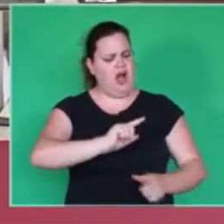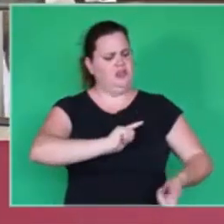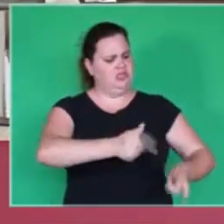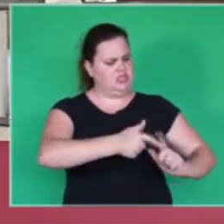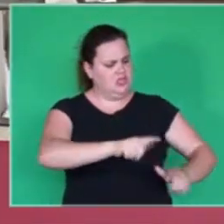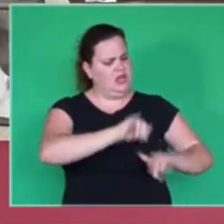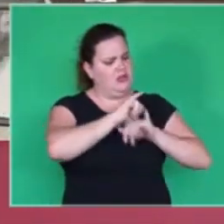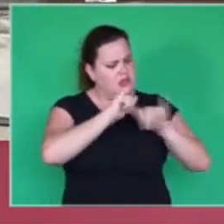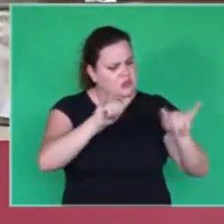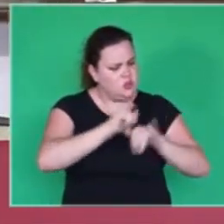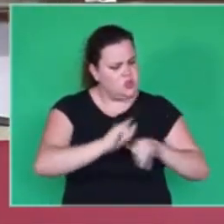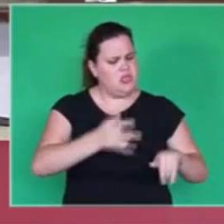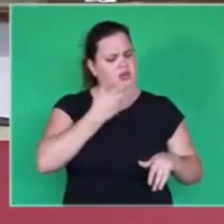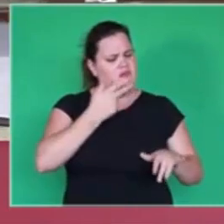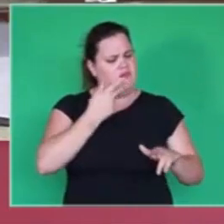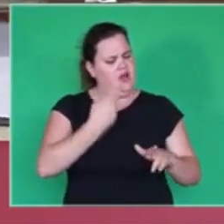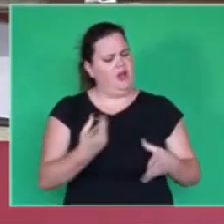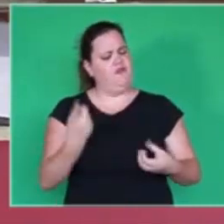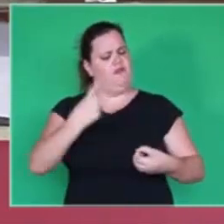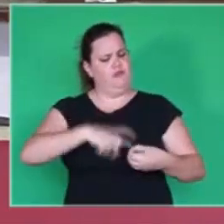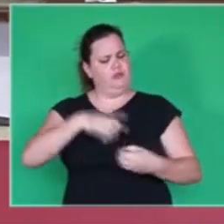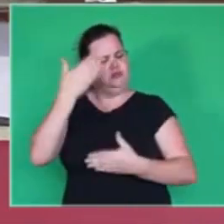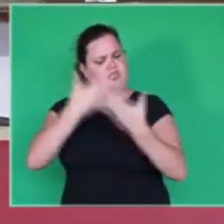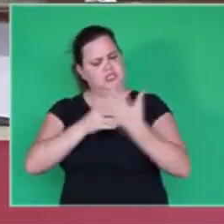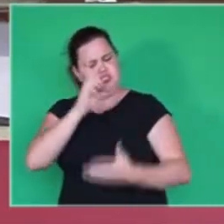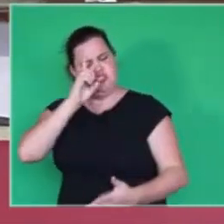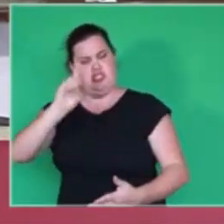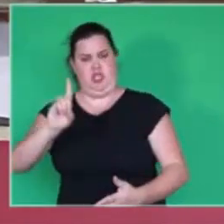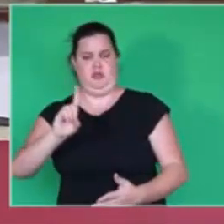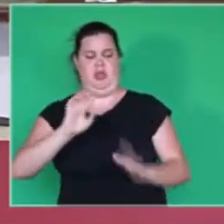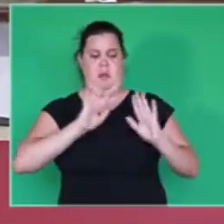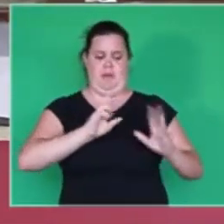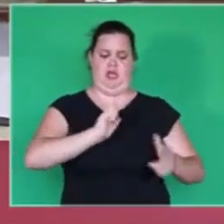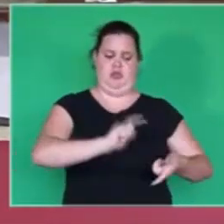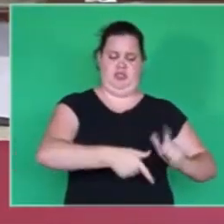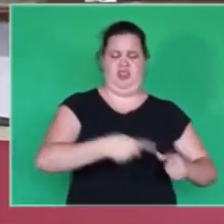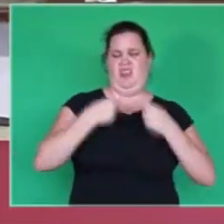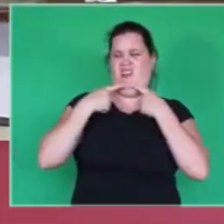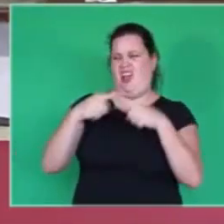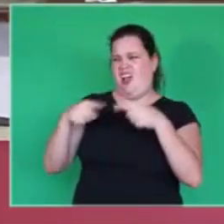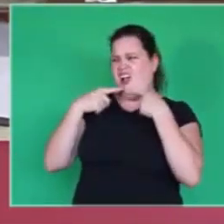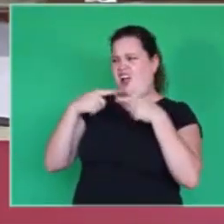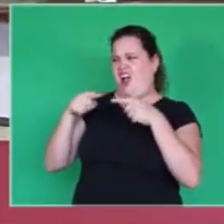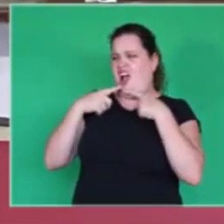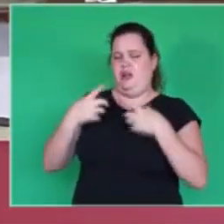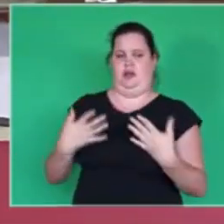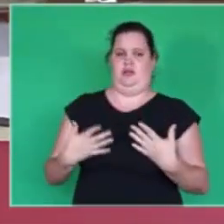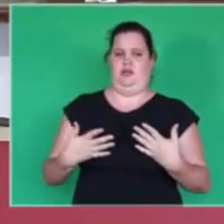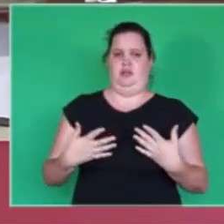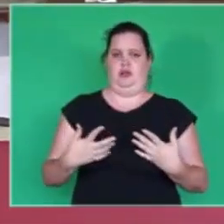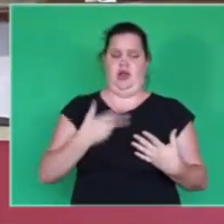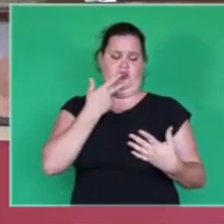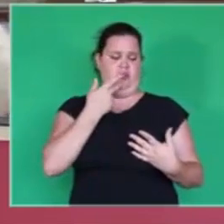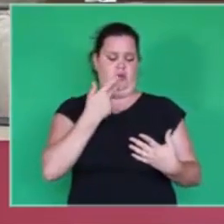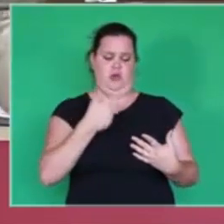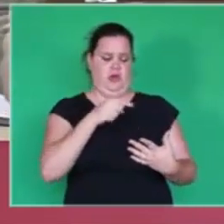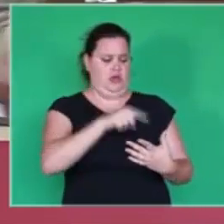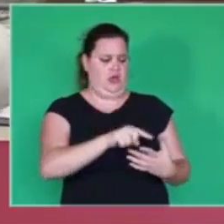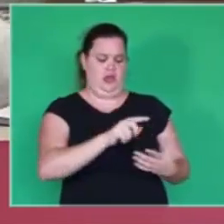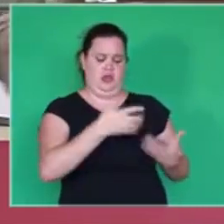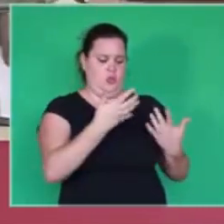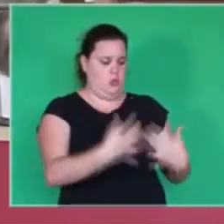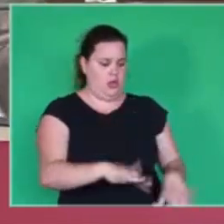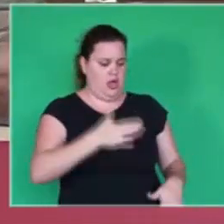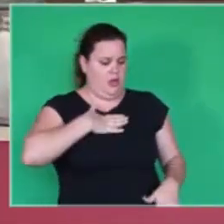foi colocado, ele reclamou, me põe nesse lugar, eu vou ficar aqui fazendo o quê? Eu não, o povo não me ouve,